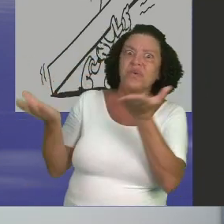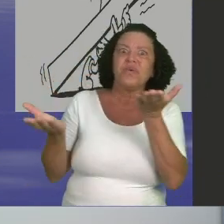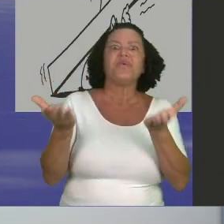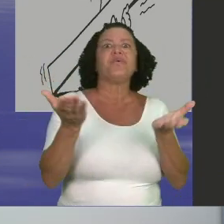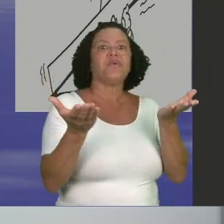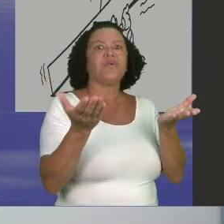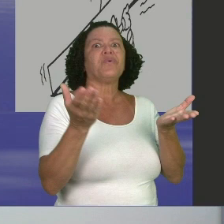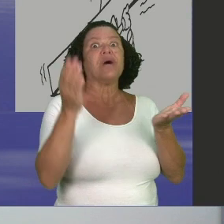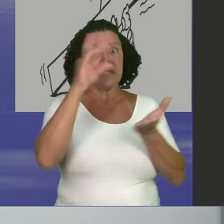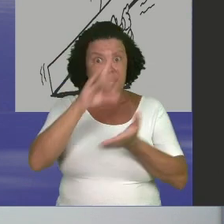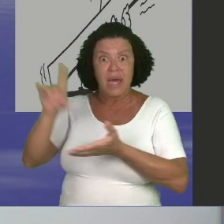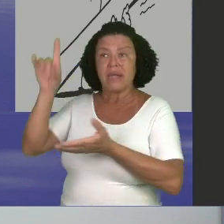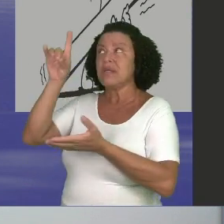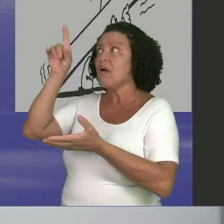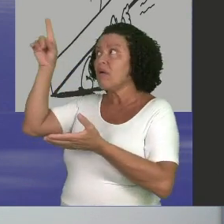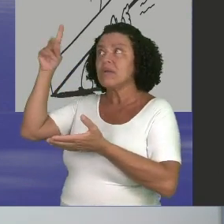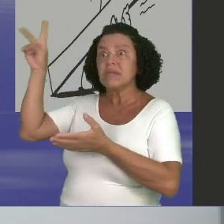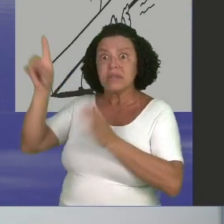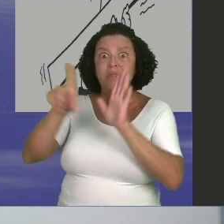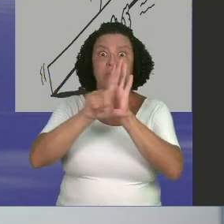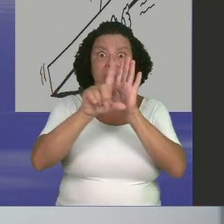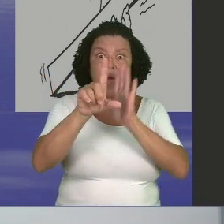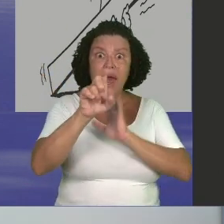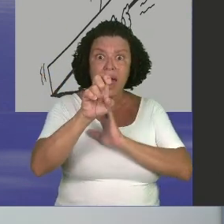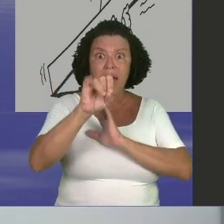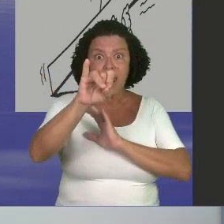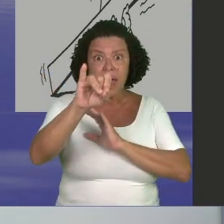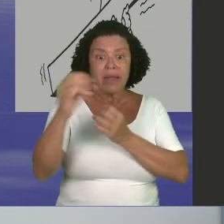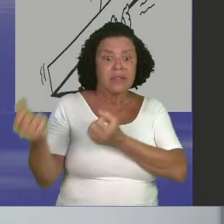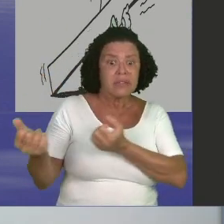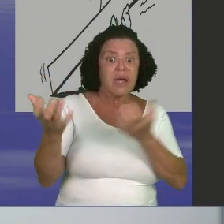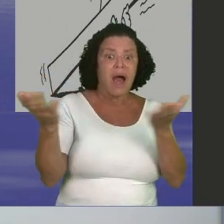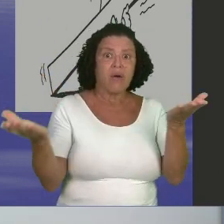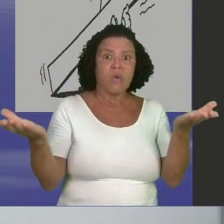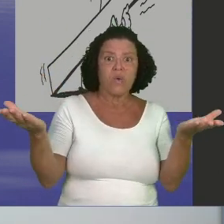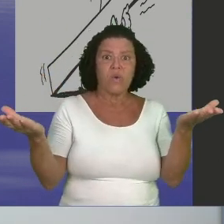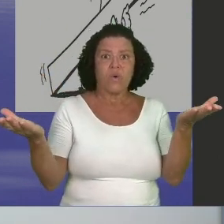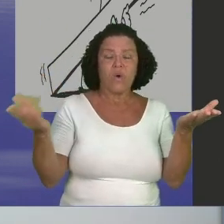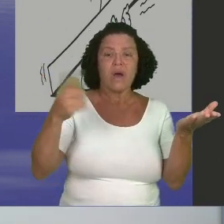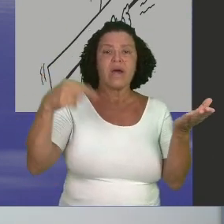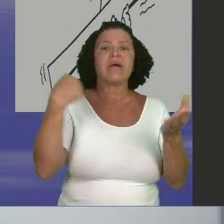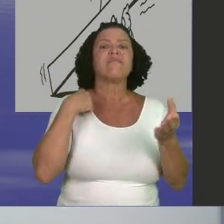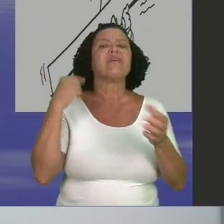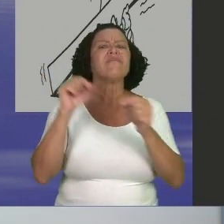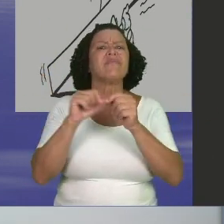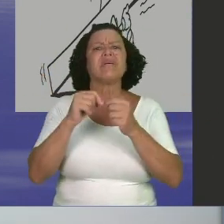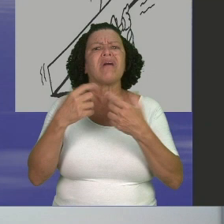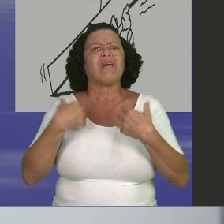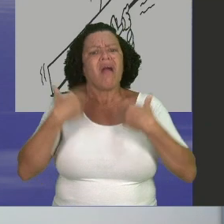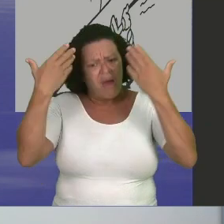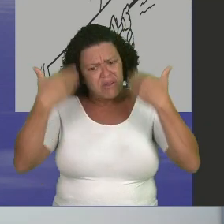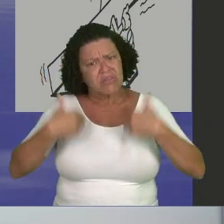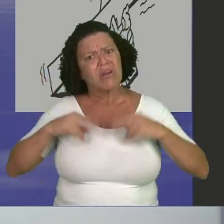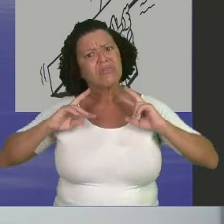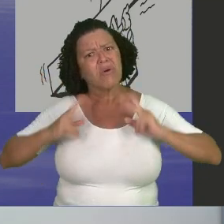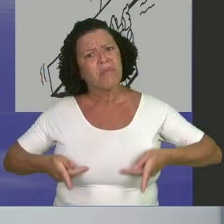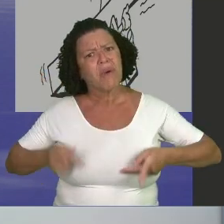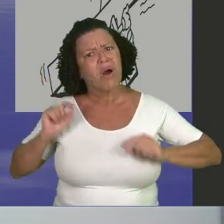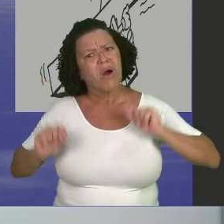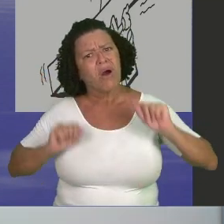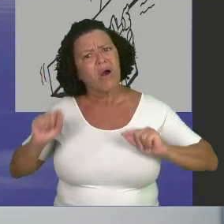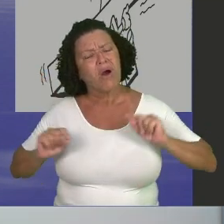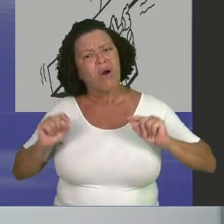Deus, através das suas leis, dão um equilíbrio. E o que isso tem a ver conosco? É que quando